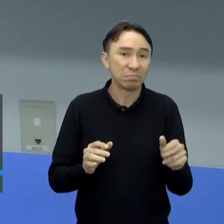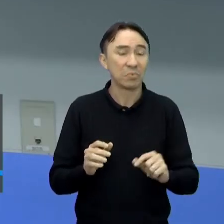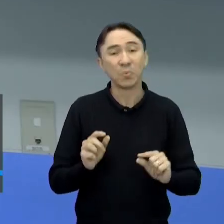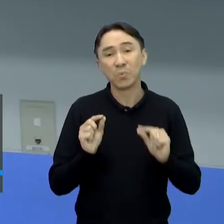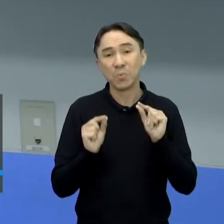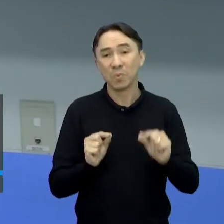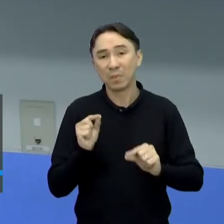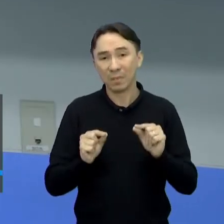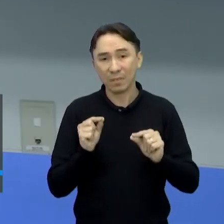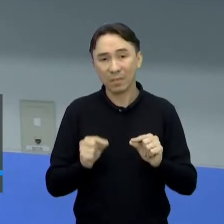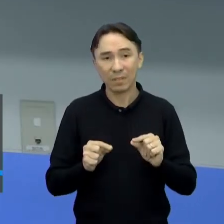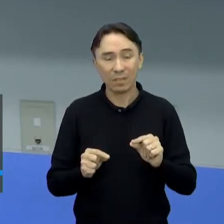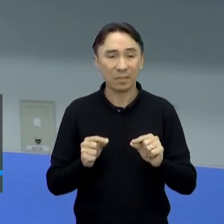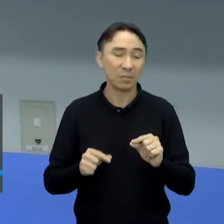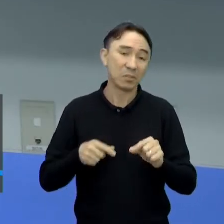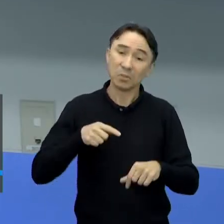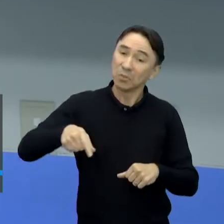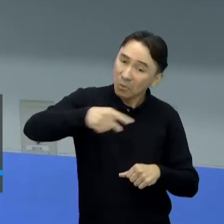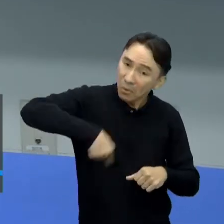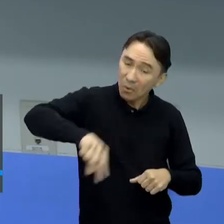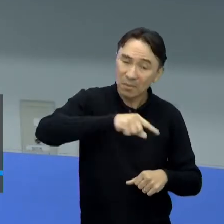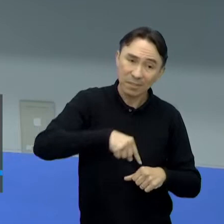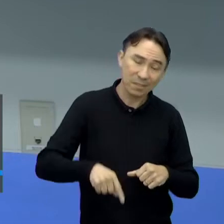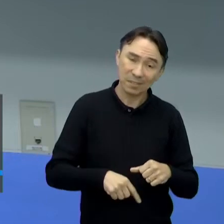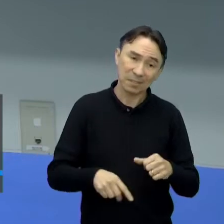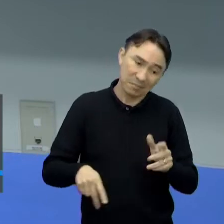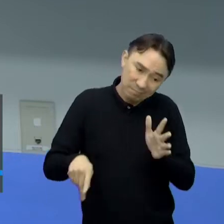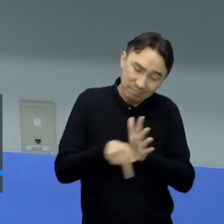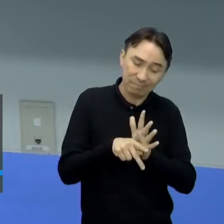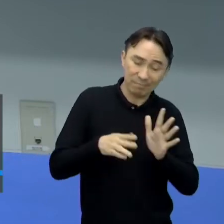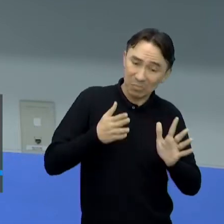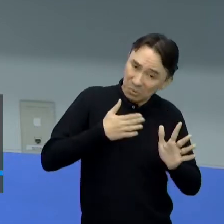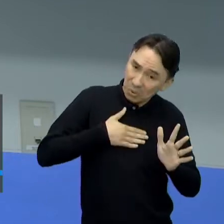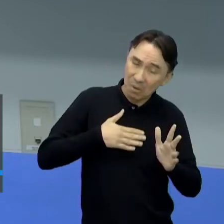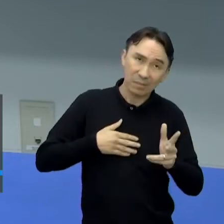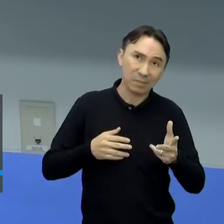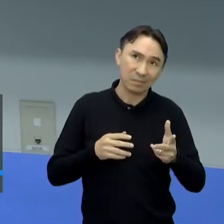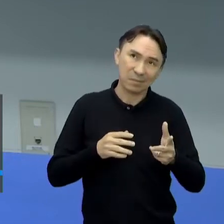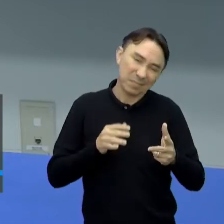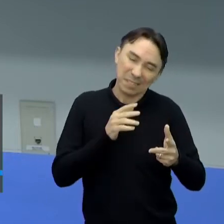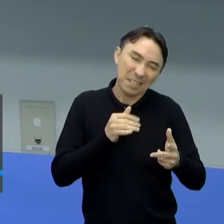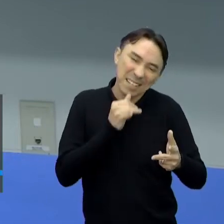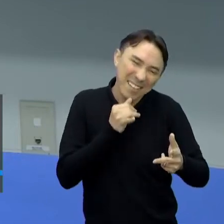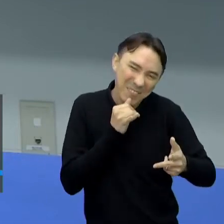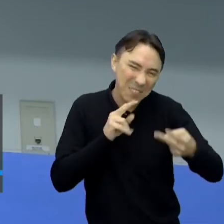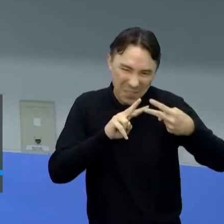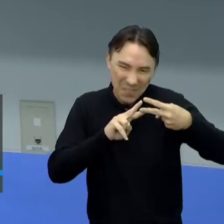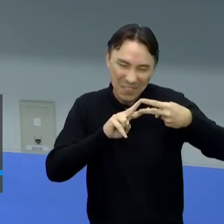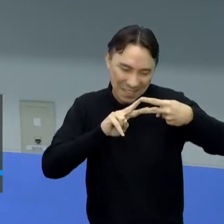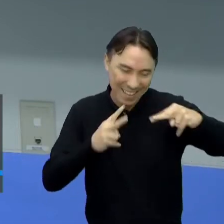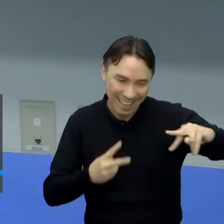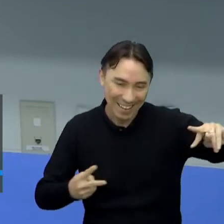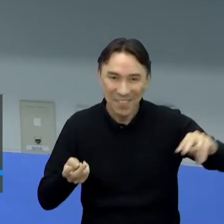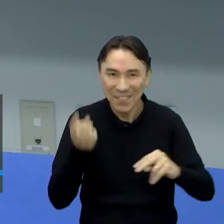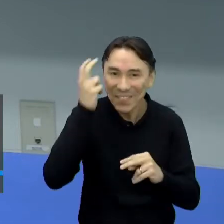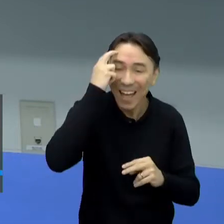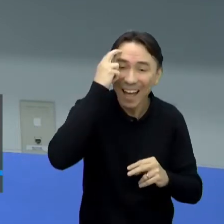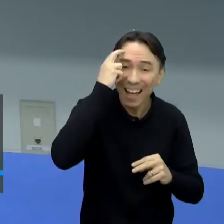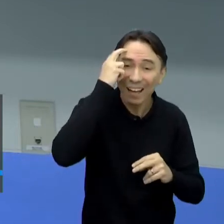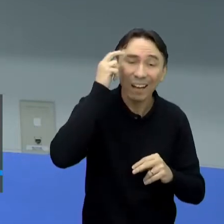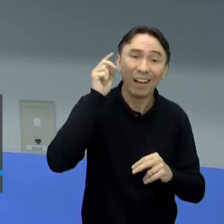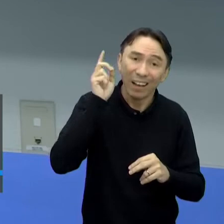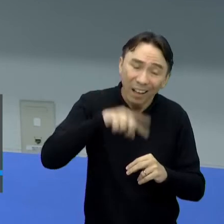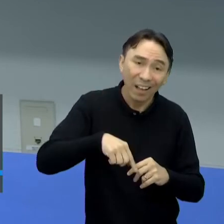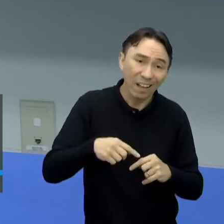emaranhado no nosso DNA cultural que fica até independente da nossa